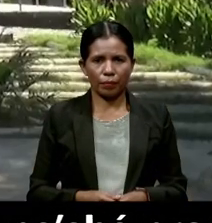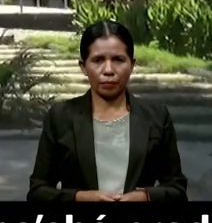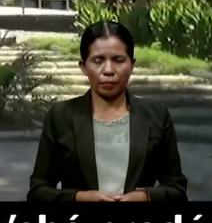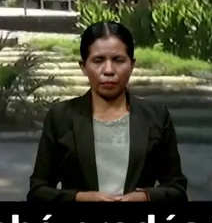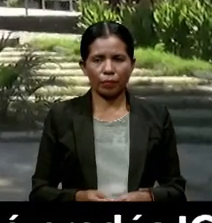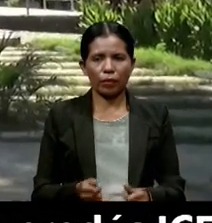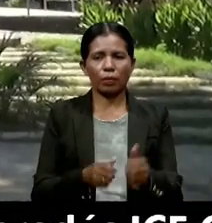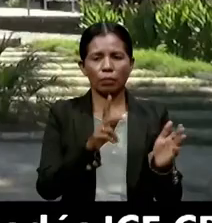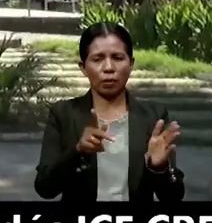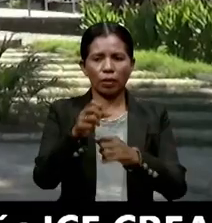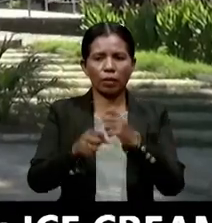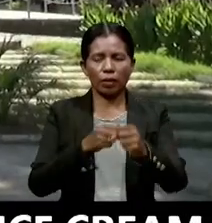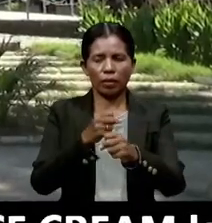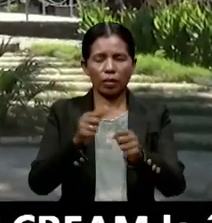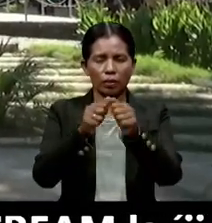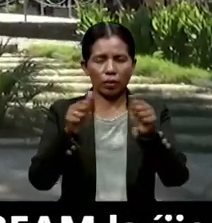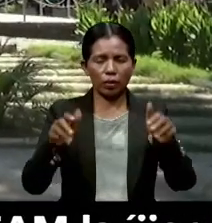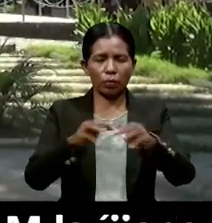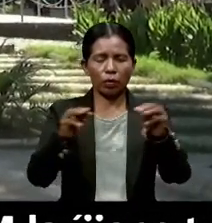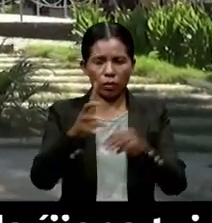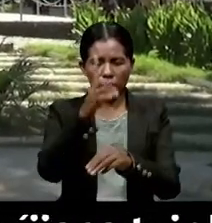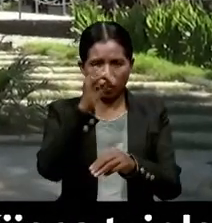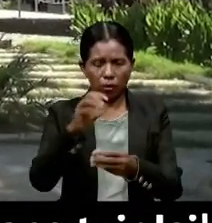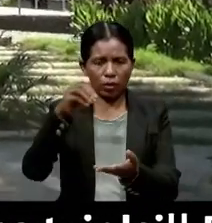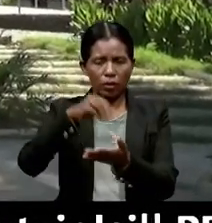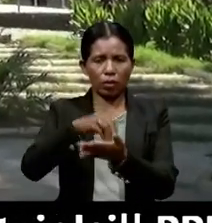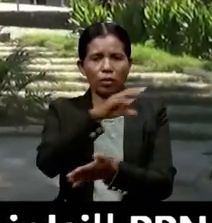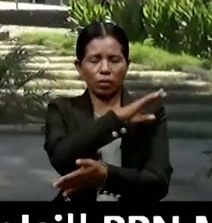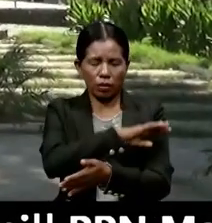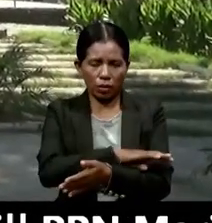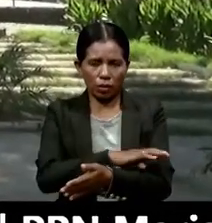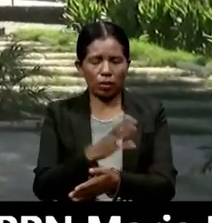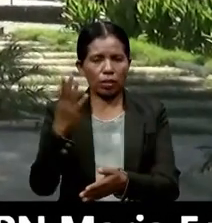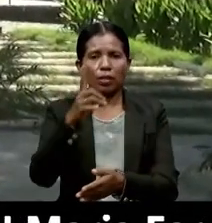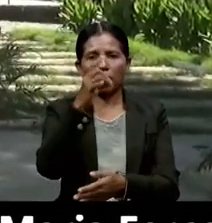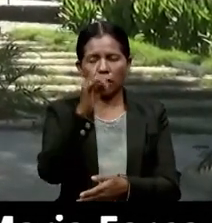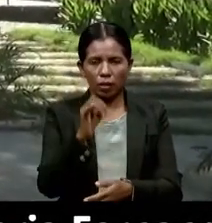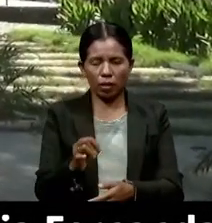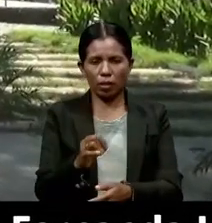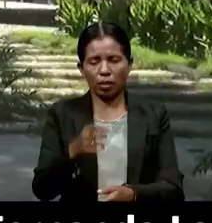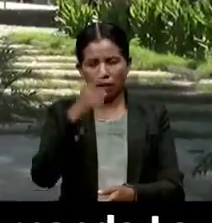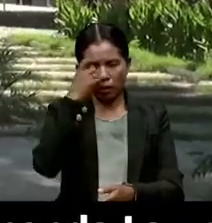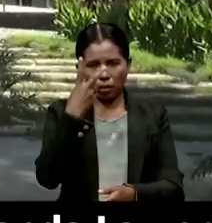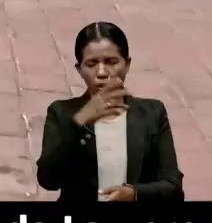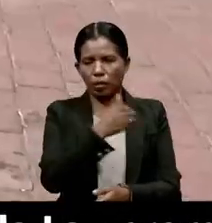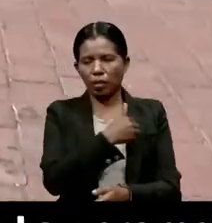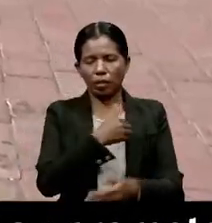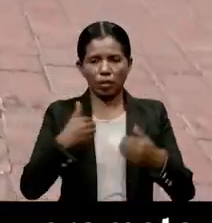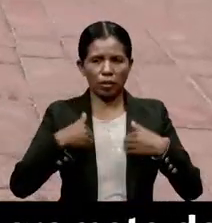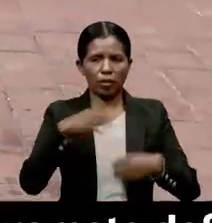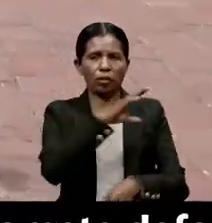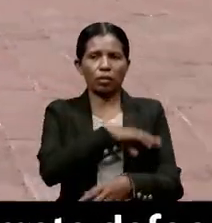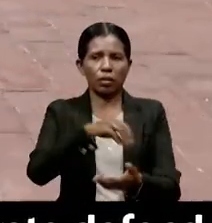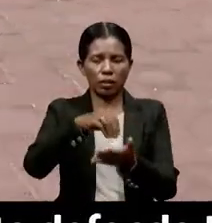Tuir plano ya tinang ne autoridade administração município de Ili se coloca segurança e jardim sira capital de Ili. Tama durante ne se dau kia segurança nebe